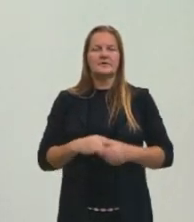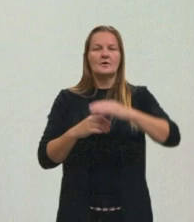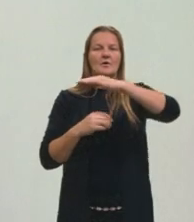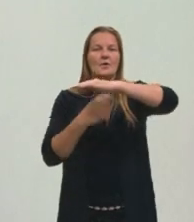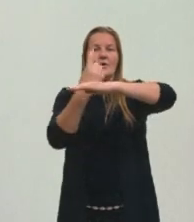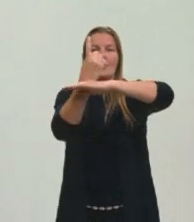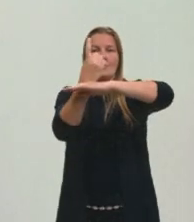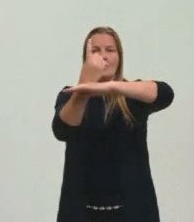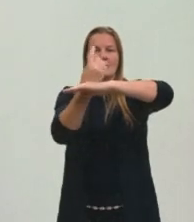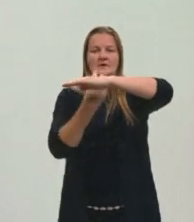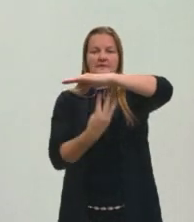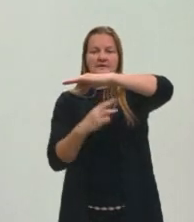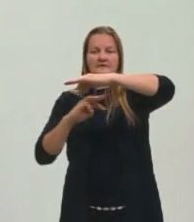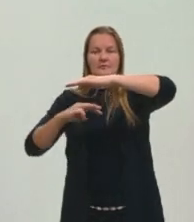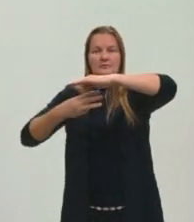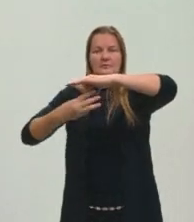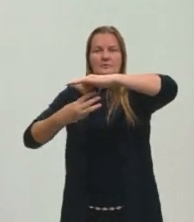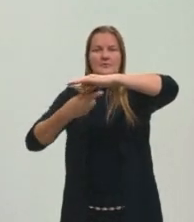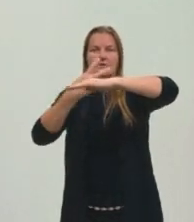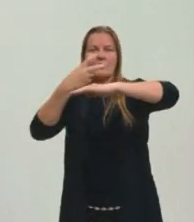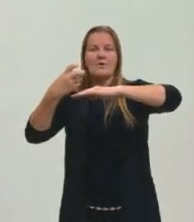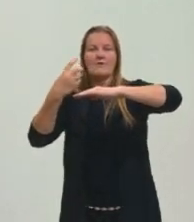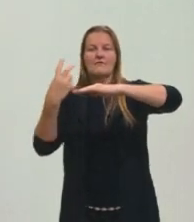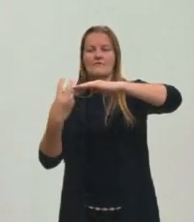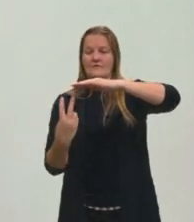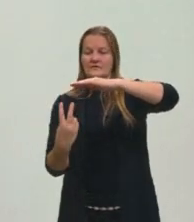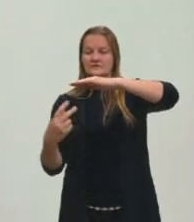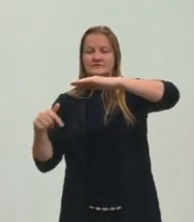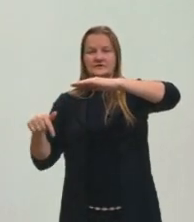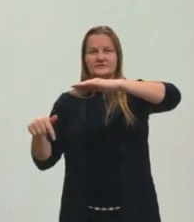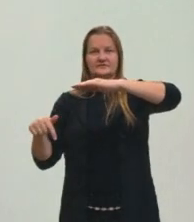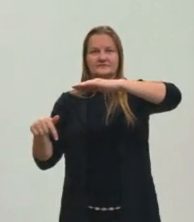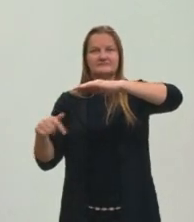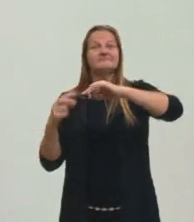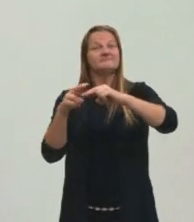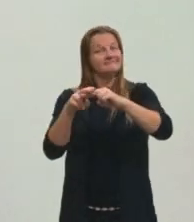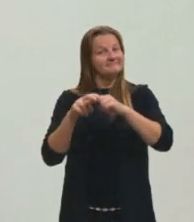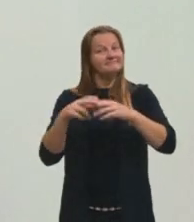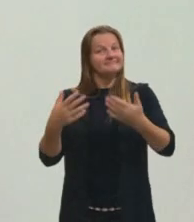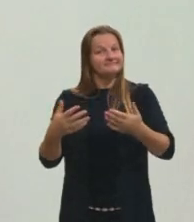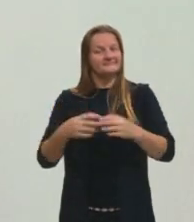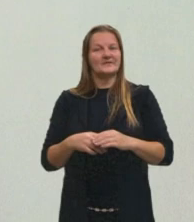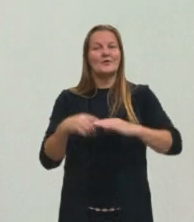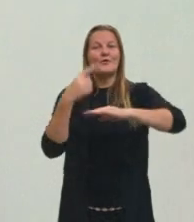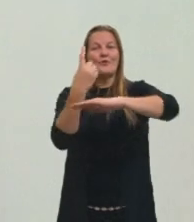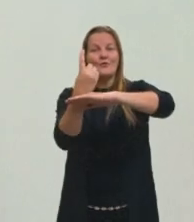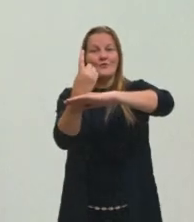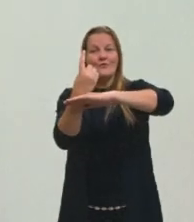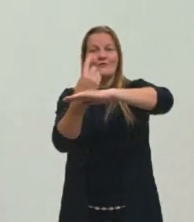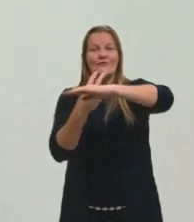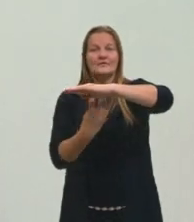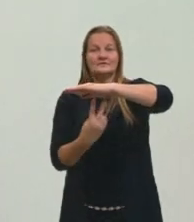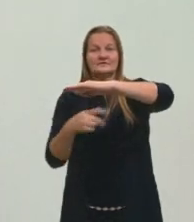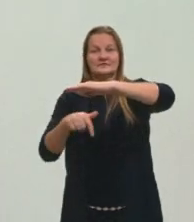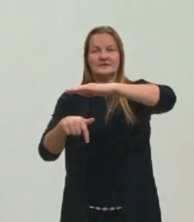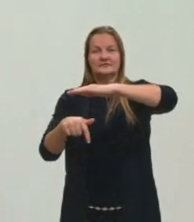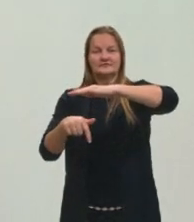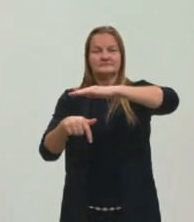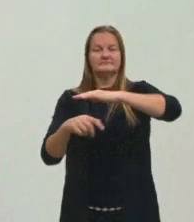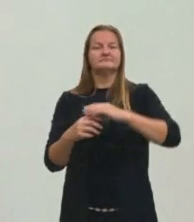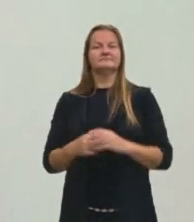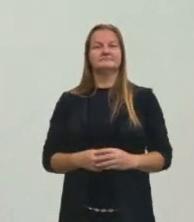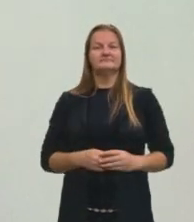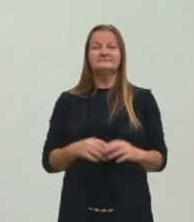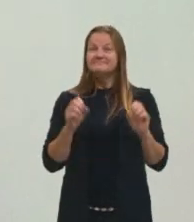fez aqui em cima a gente sabe que é 27 tá então vai ser um dividido por 27